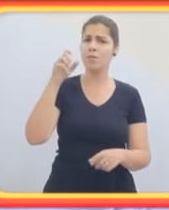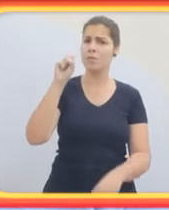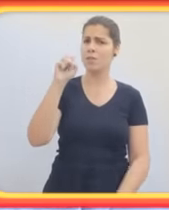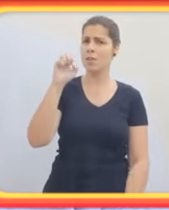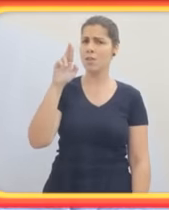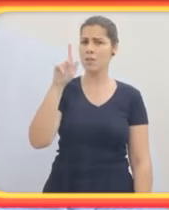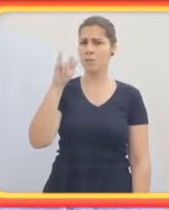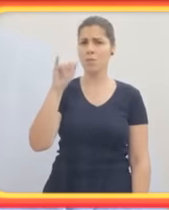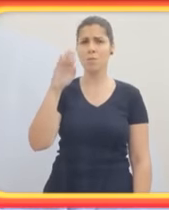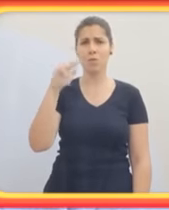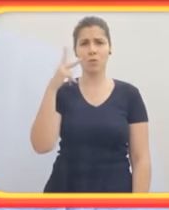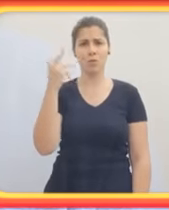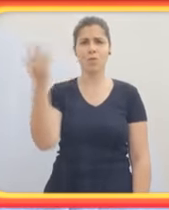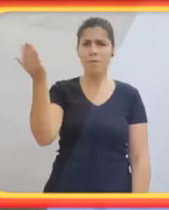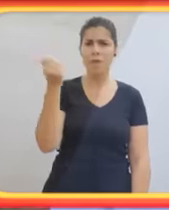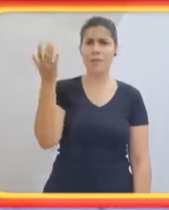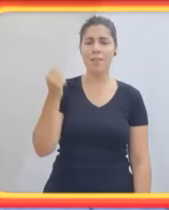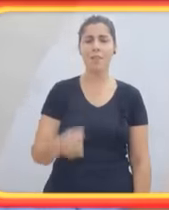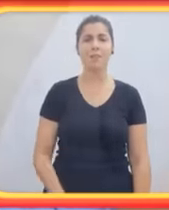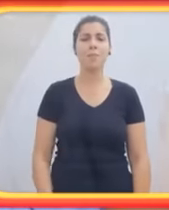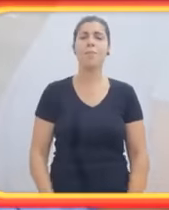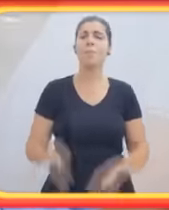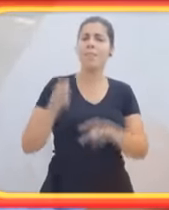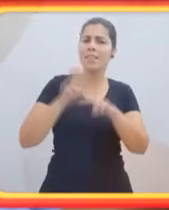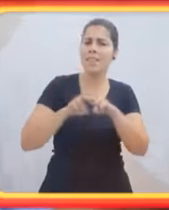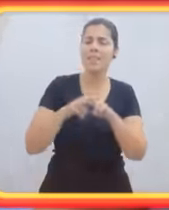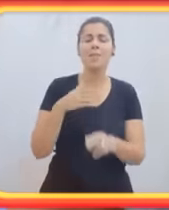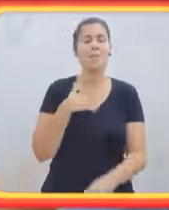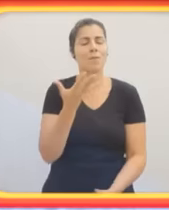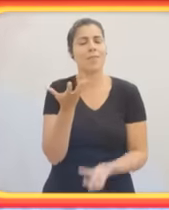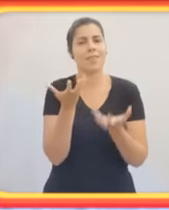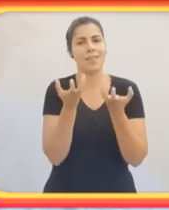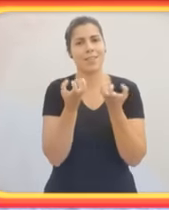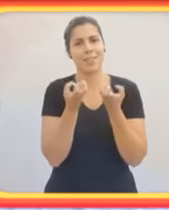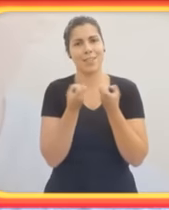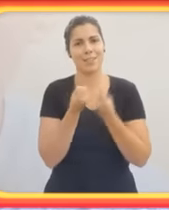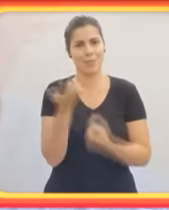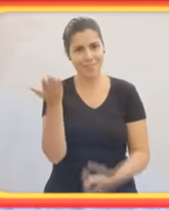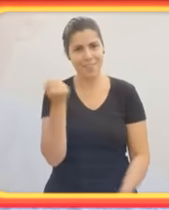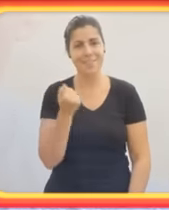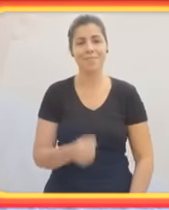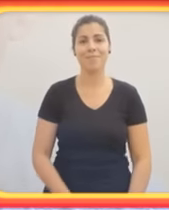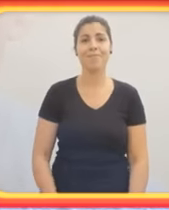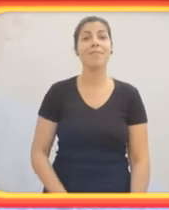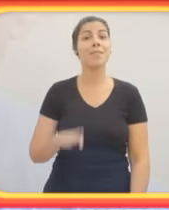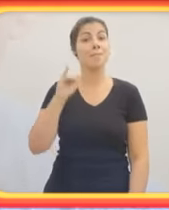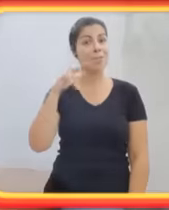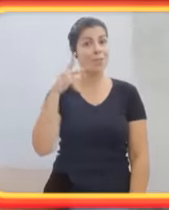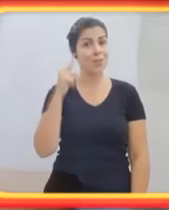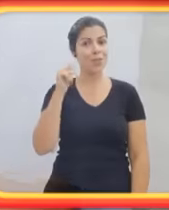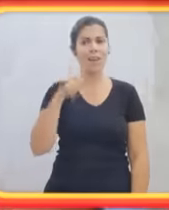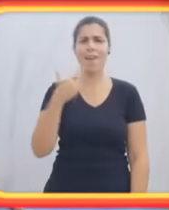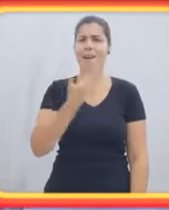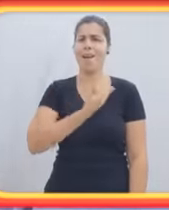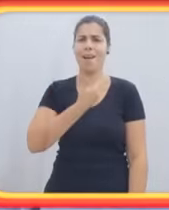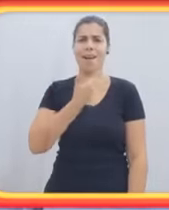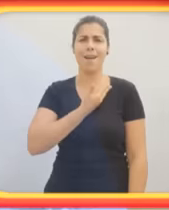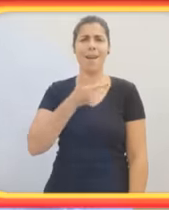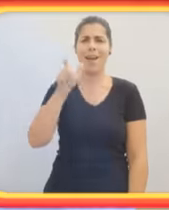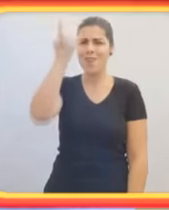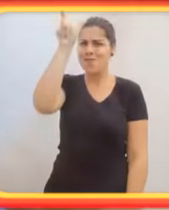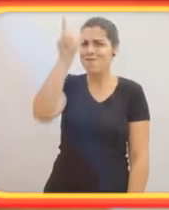o Binho. Binho! Binho! Vem cá! Binho é um amor de pessoa. Filho do Dr.